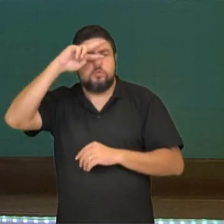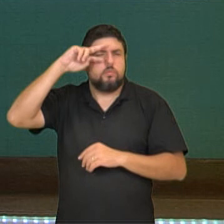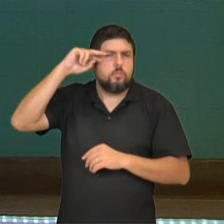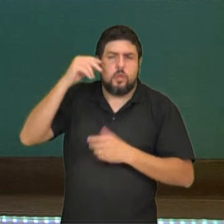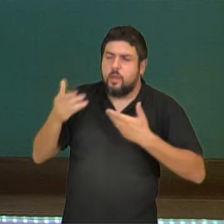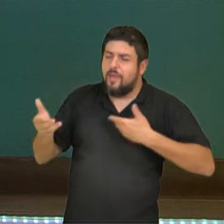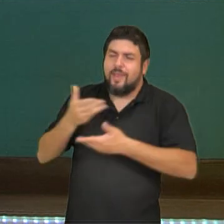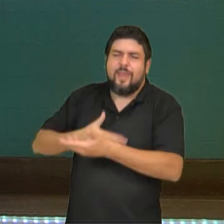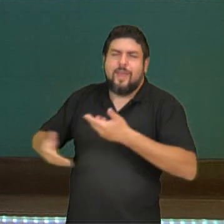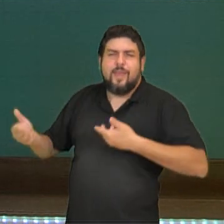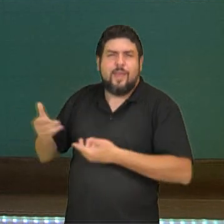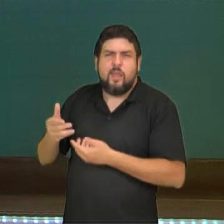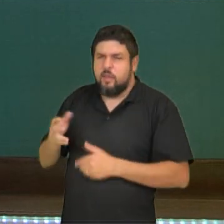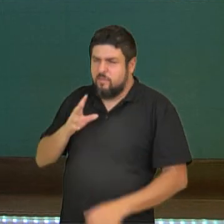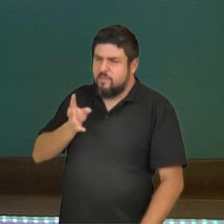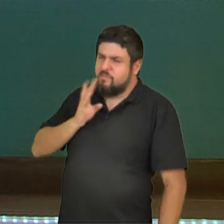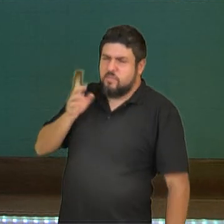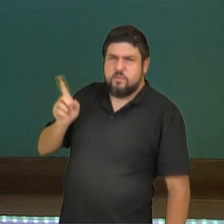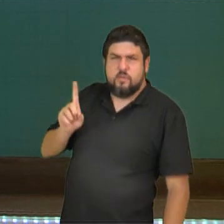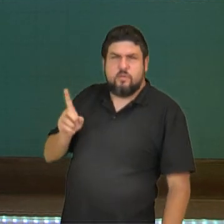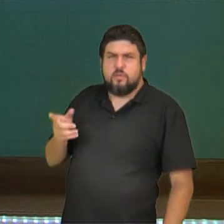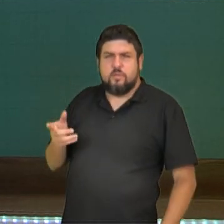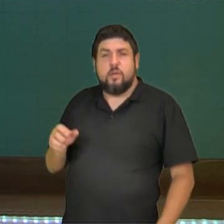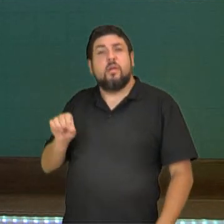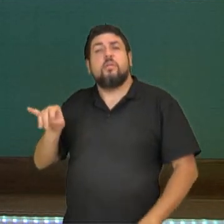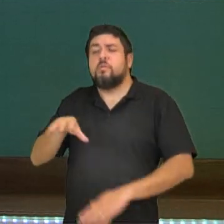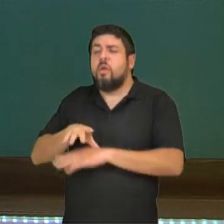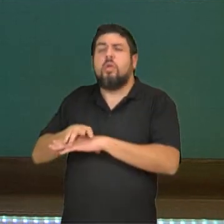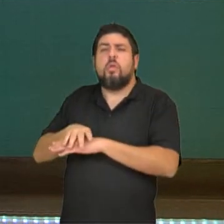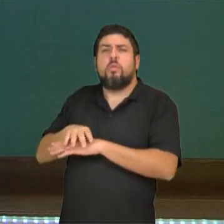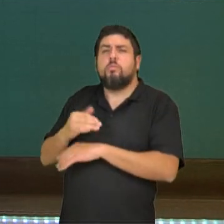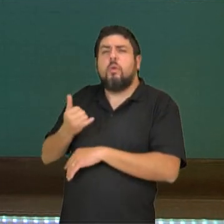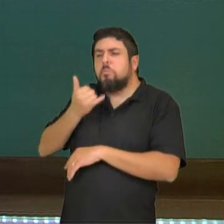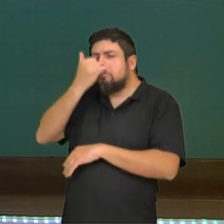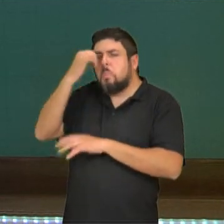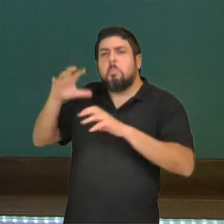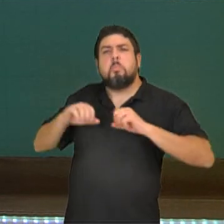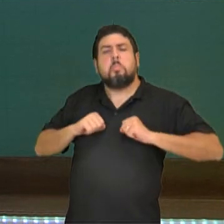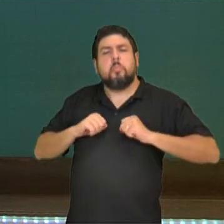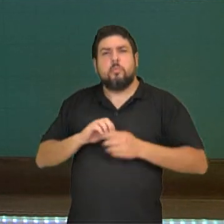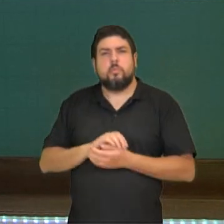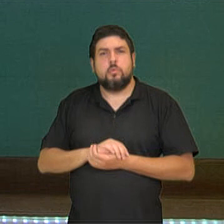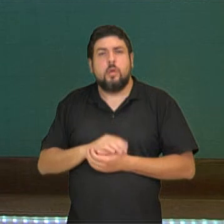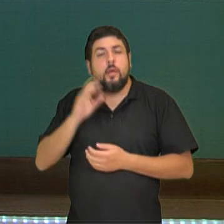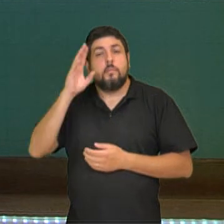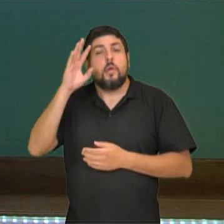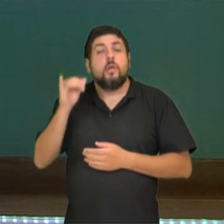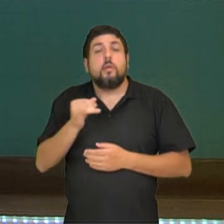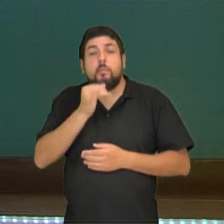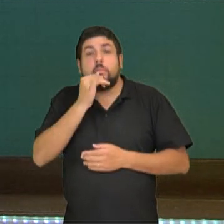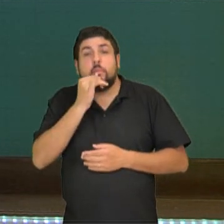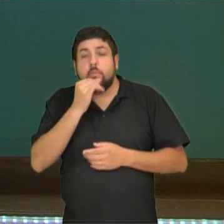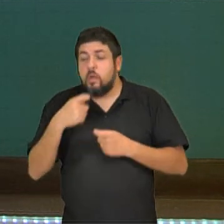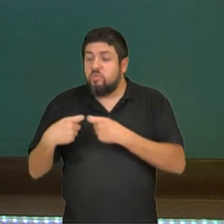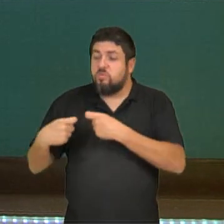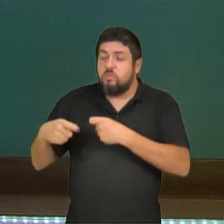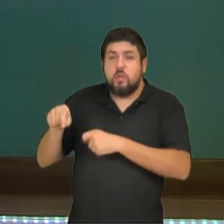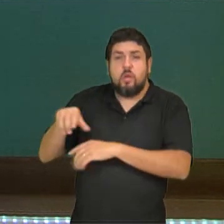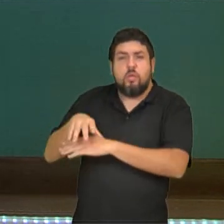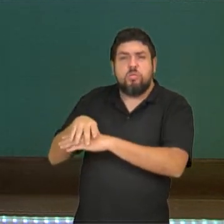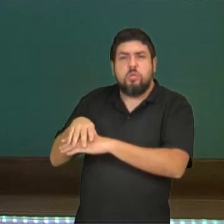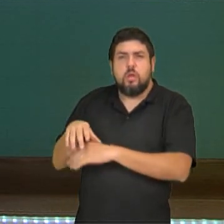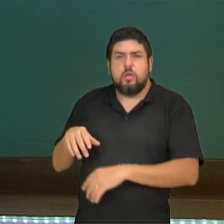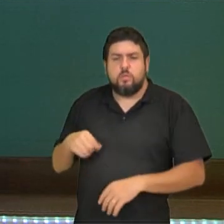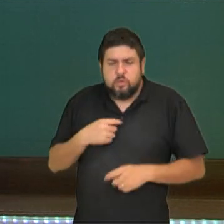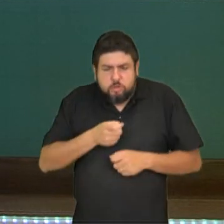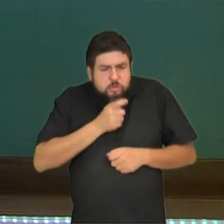com pessoas que a gente não conhece. E se a pessoa está doente? Então, imagina uma pessoa com pé de atleta, estava usando uma meia, você sentiu